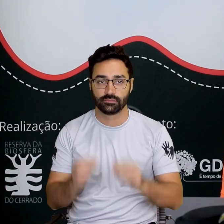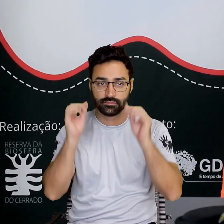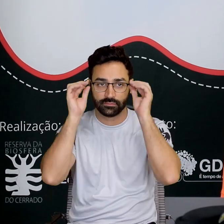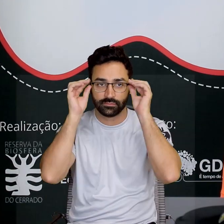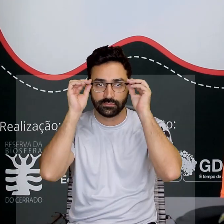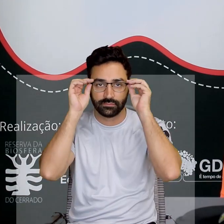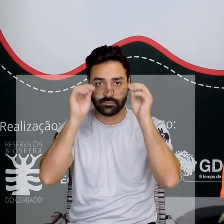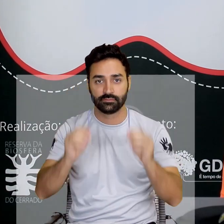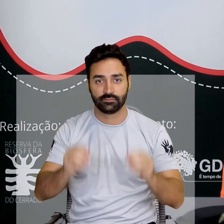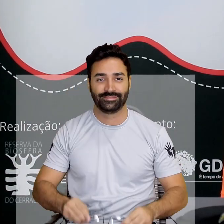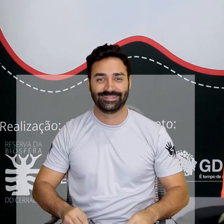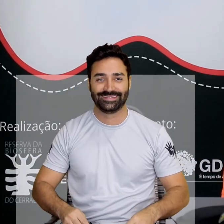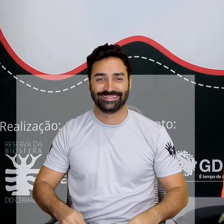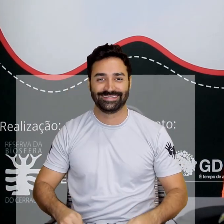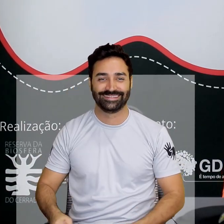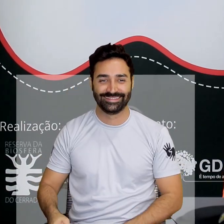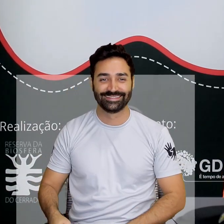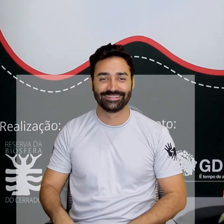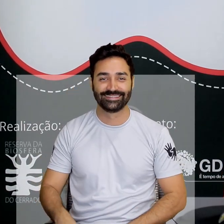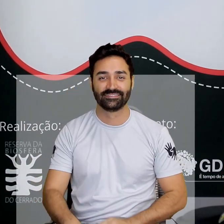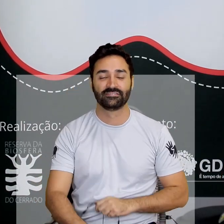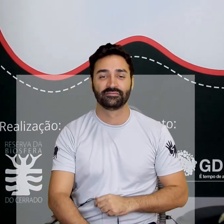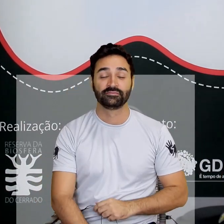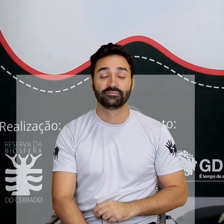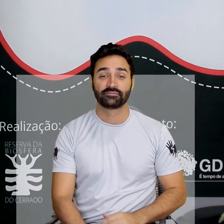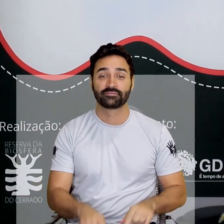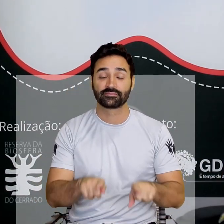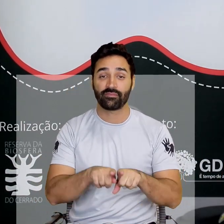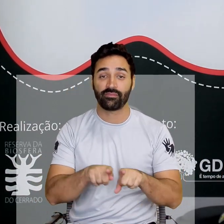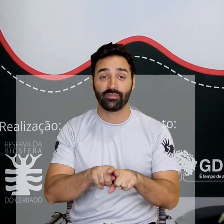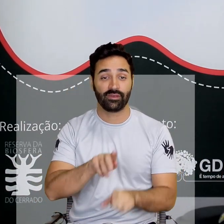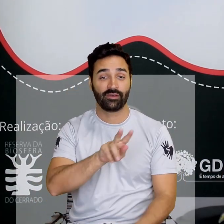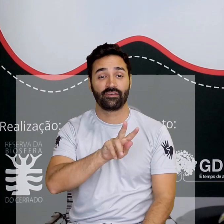Aí vimos o sinal de viúvo.